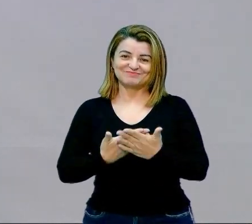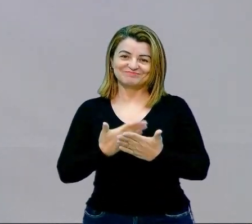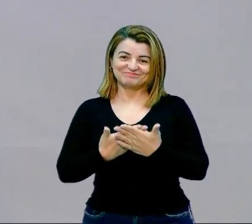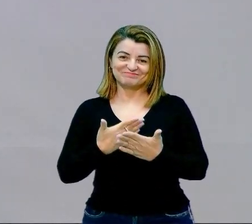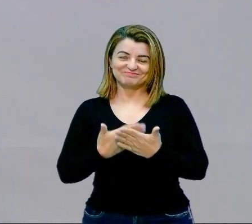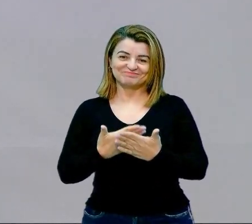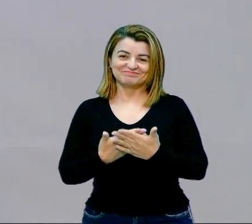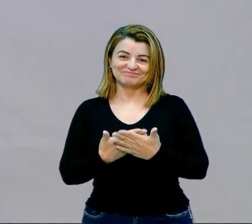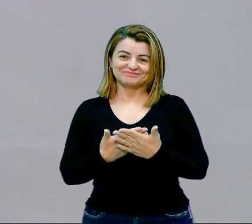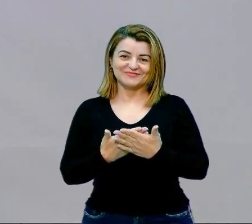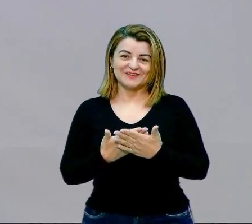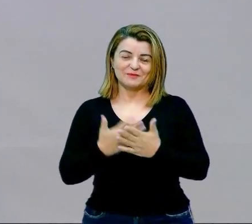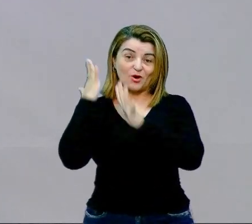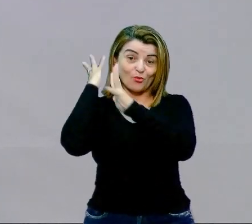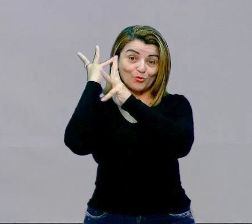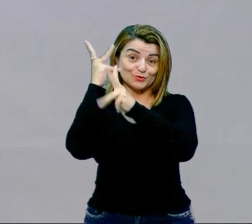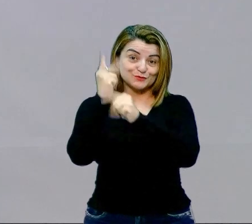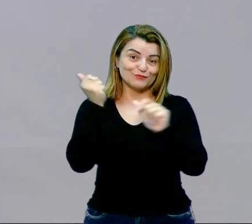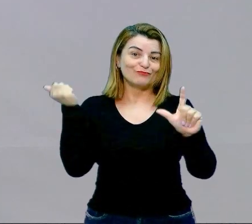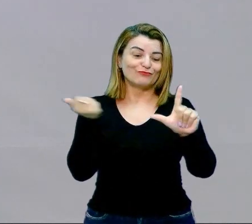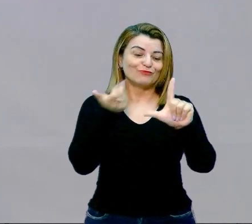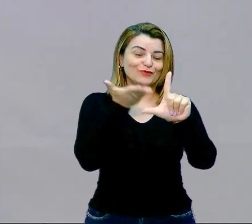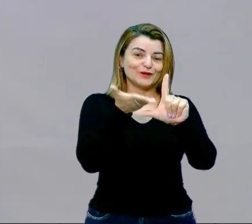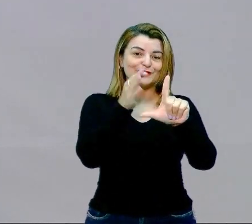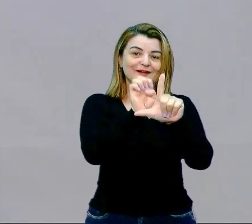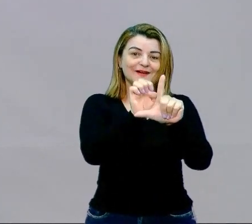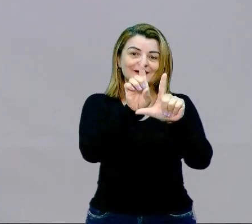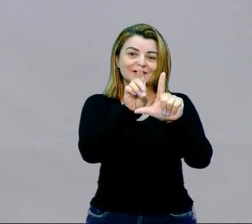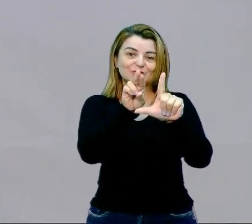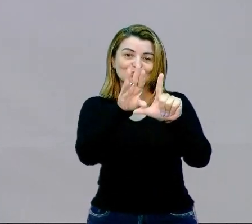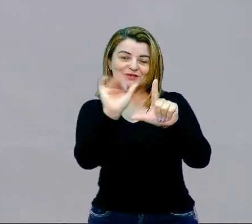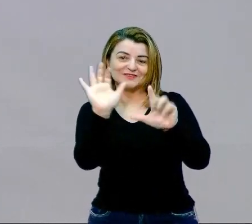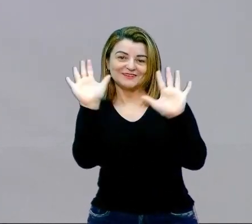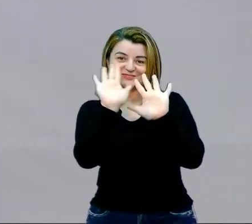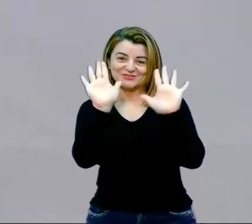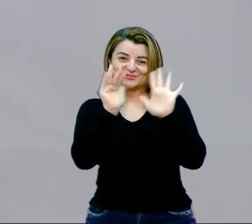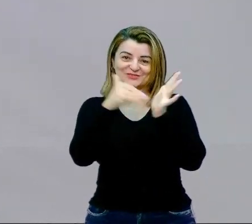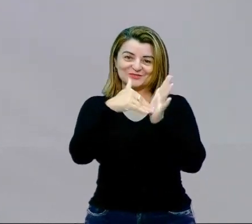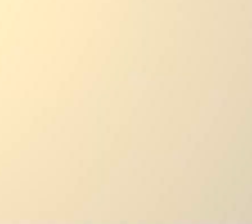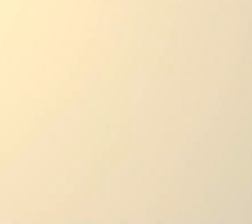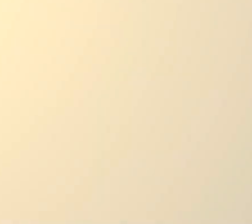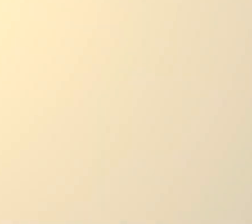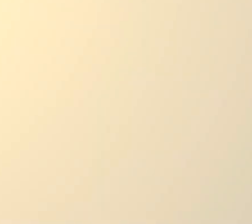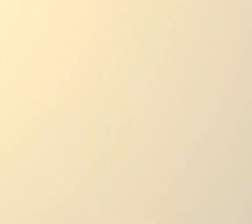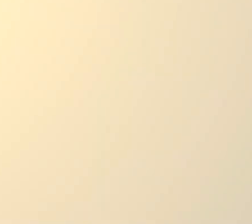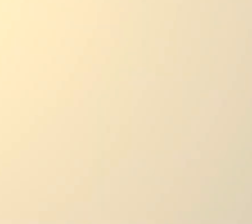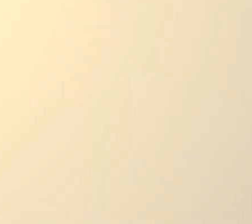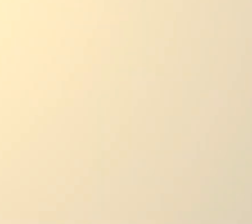hoje. Para rever essa aula, acesse a plataforma Eduque e até a próxima aula.